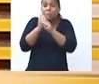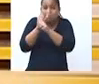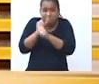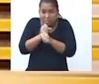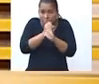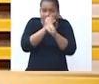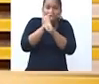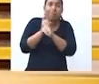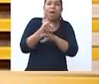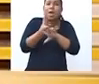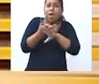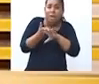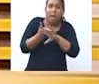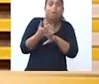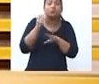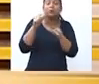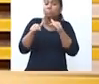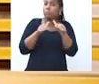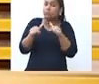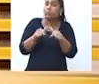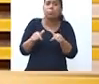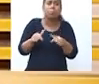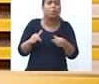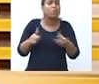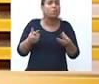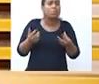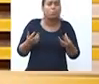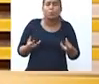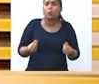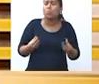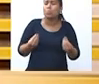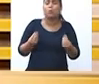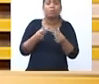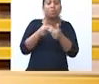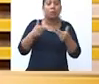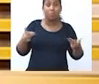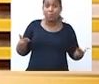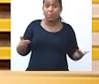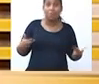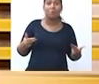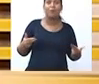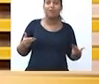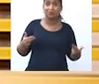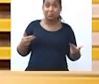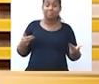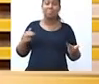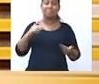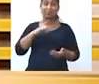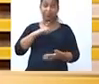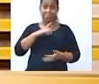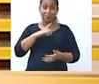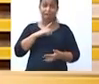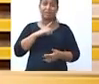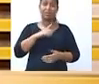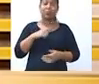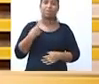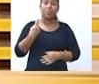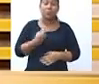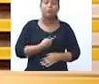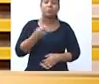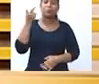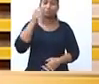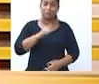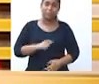matemática, assim, é um trabalho super, né, tem muita coisa que por trás ali, né, para a gente